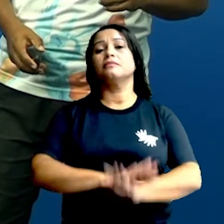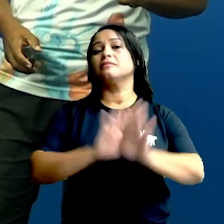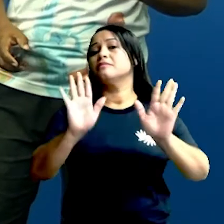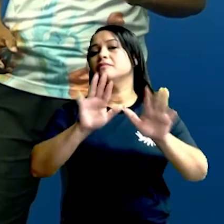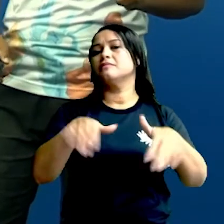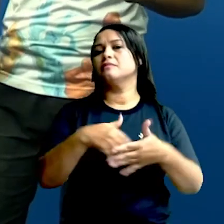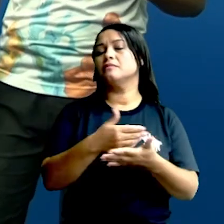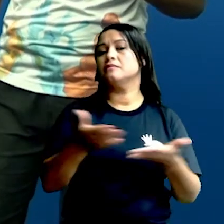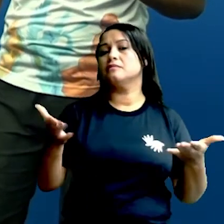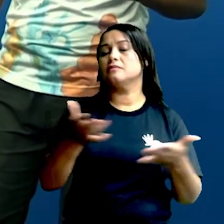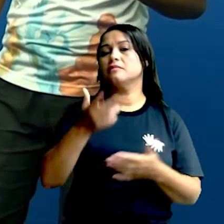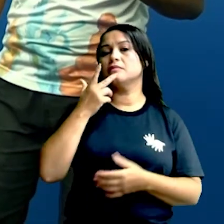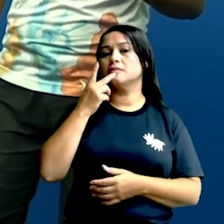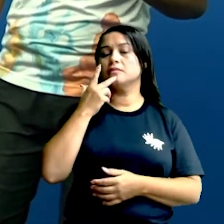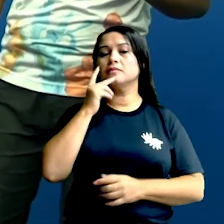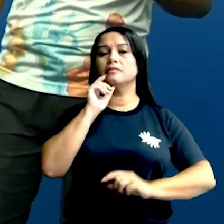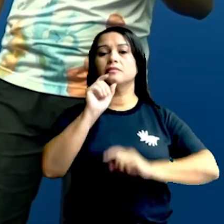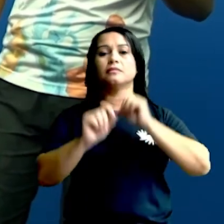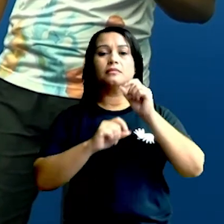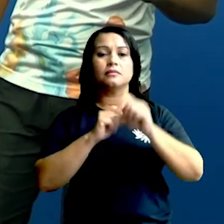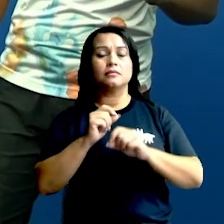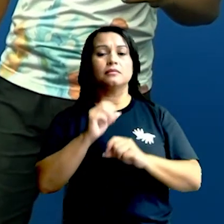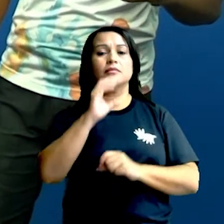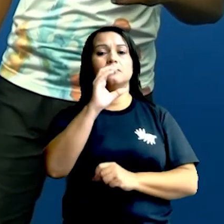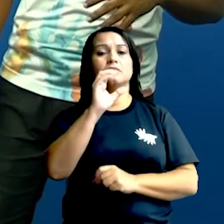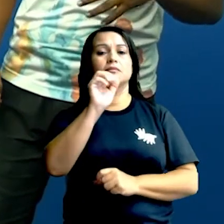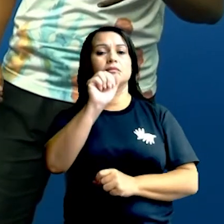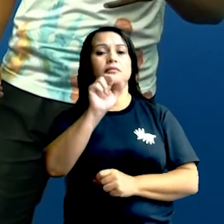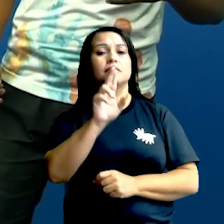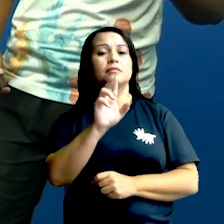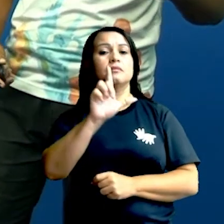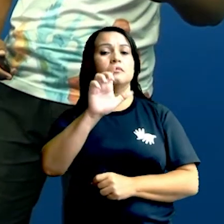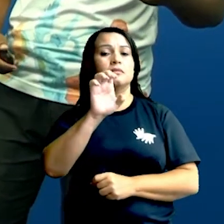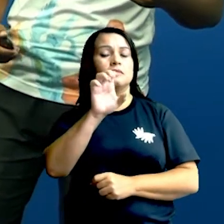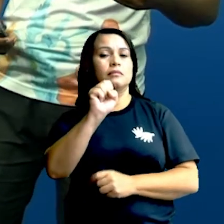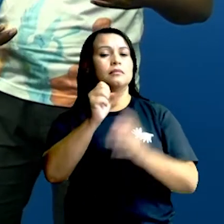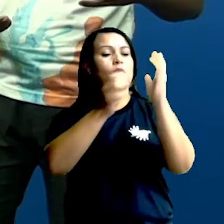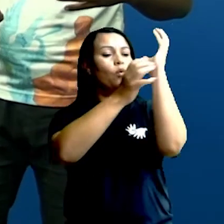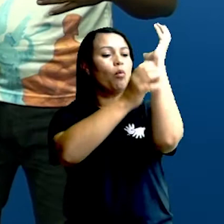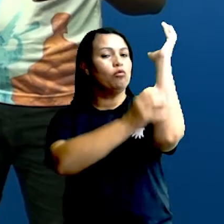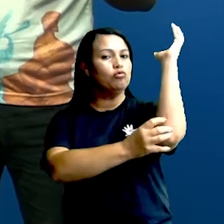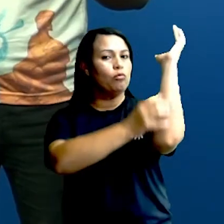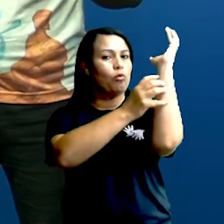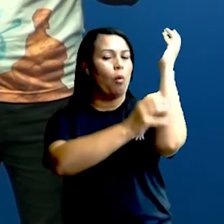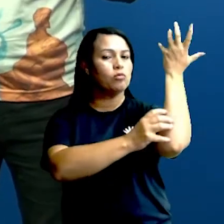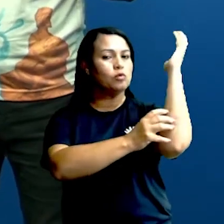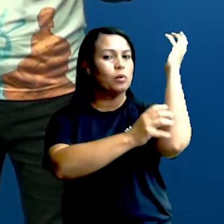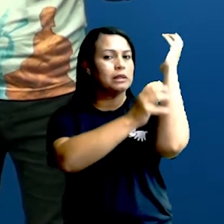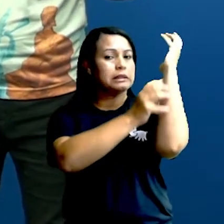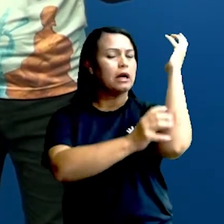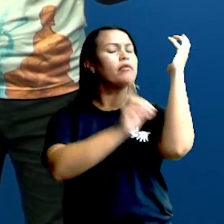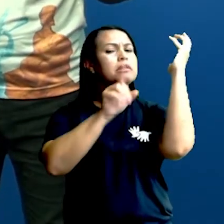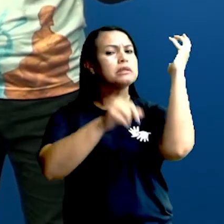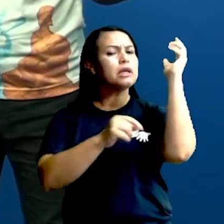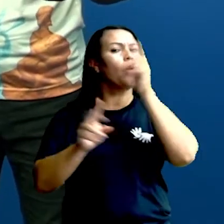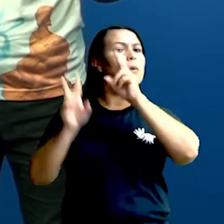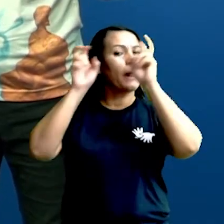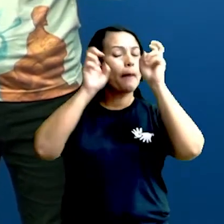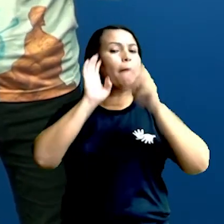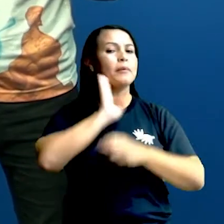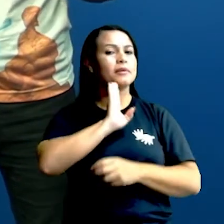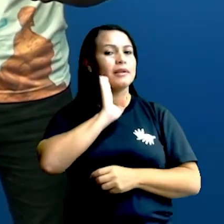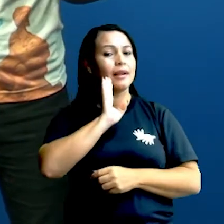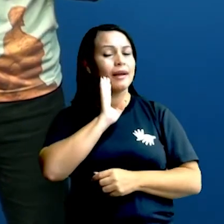Olá pessoal, hoje falaremos sobre caules, sobre os troncos das árvores, sobre um assunto muito legal mais uma